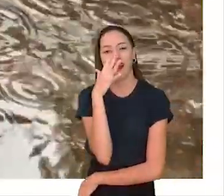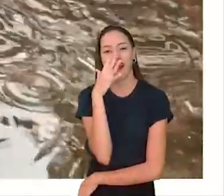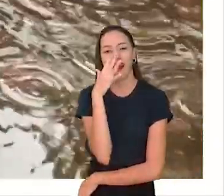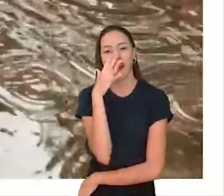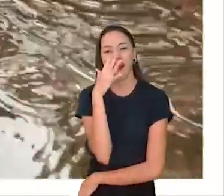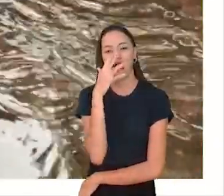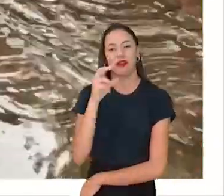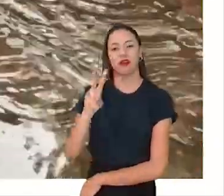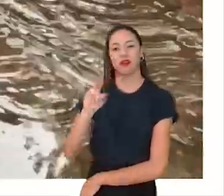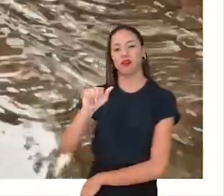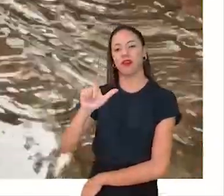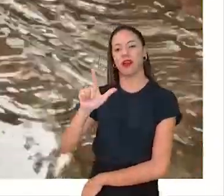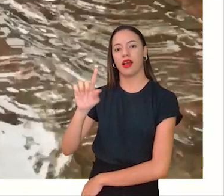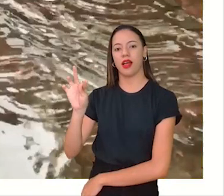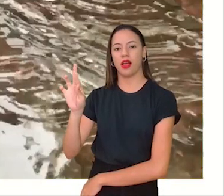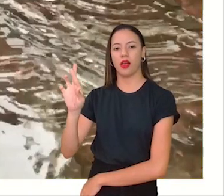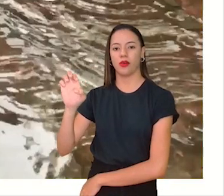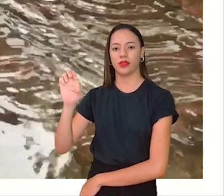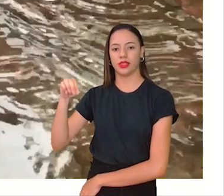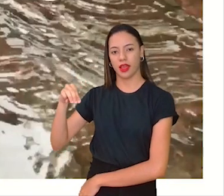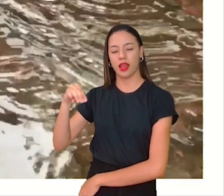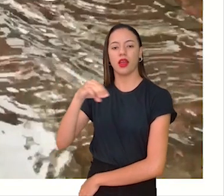Walter Hugo Mãe.